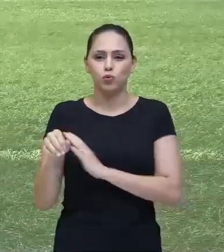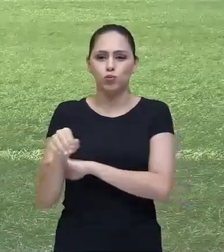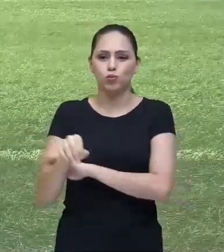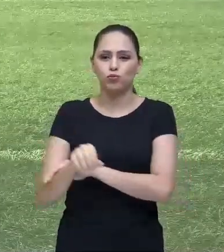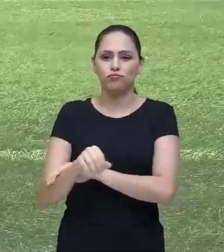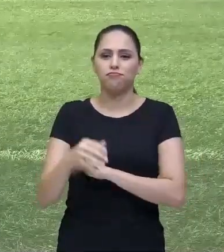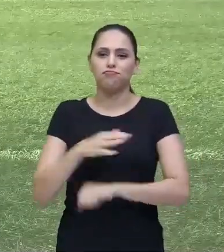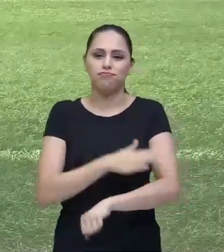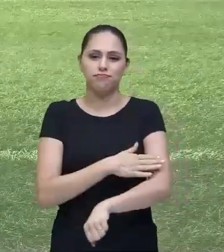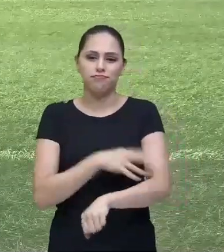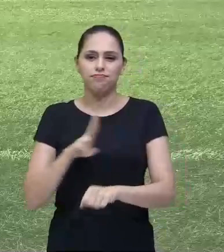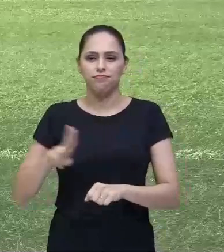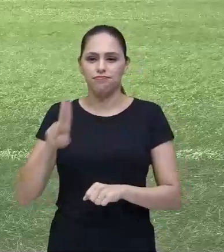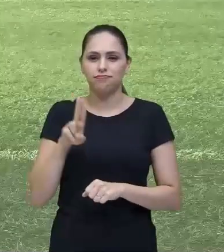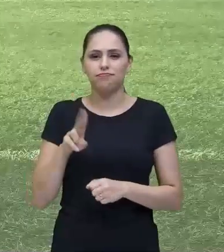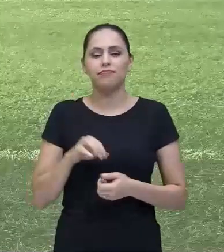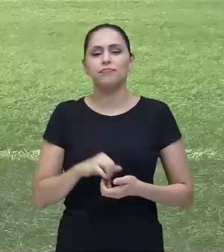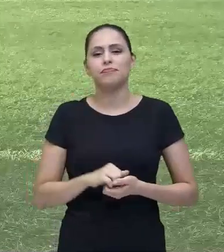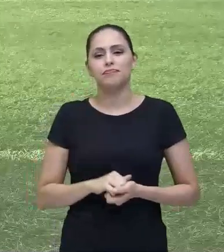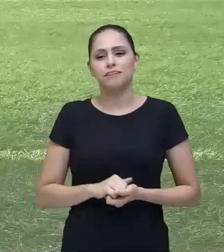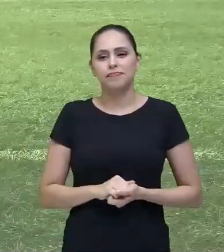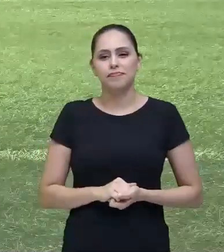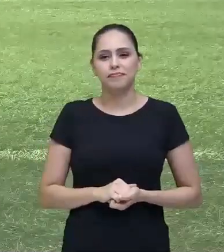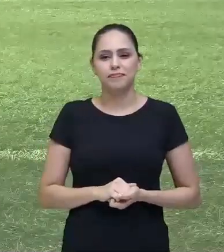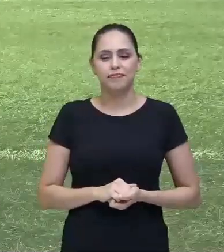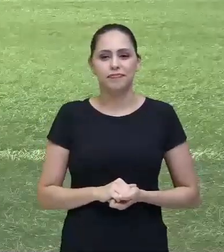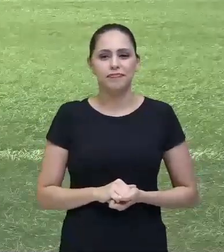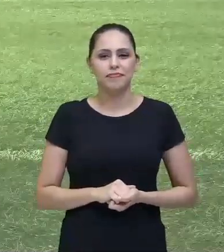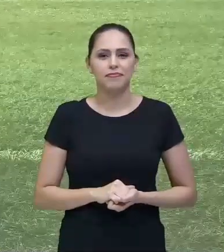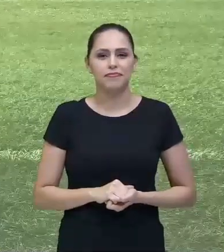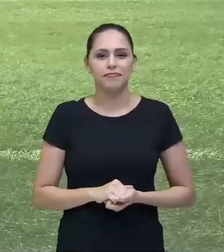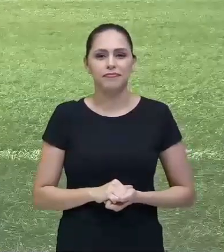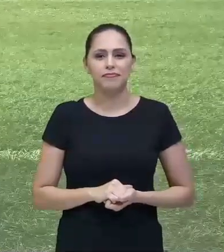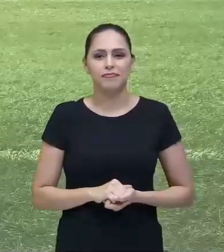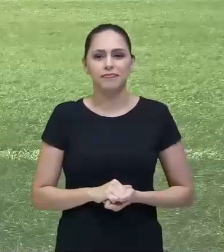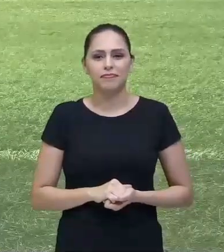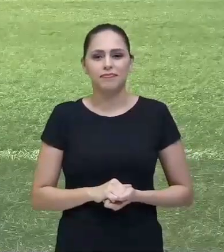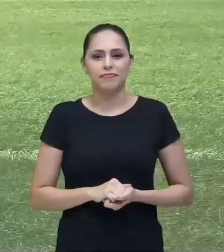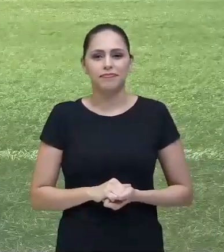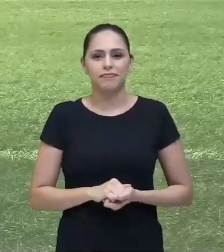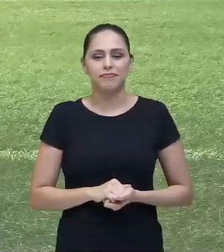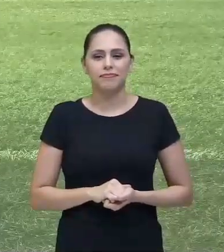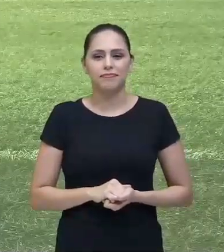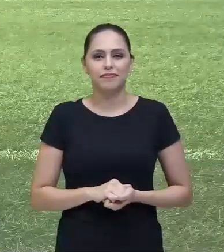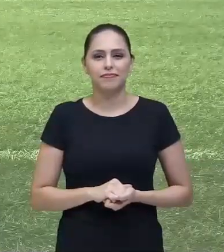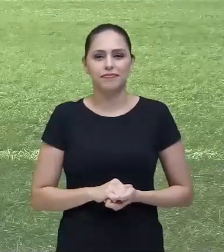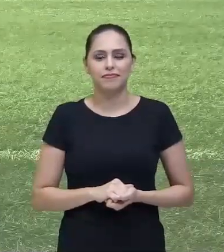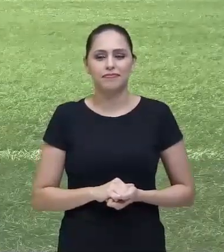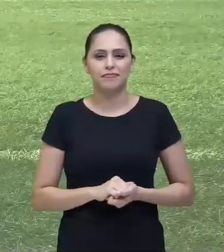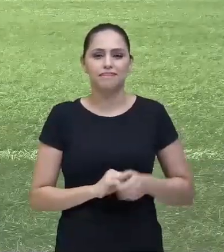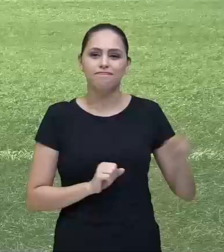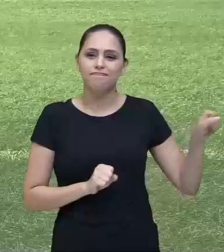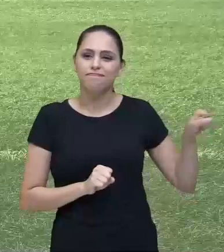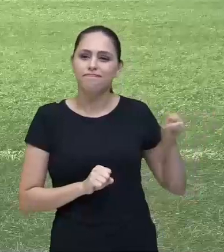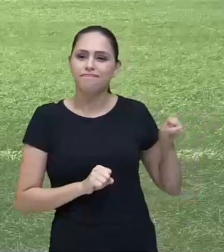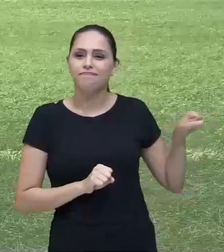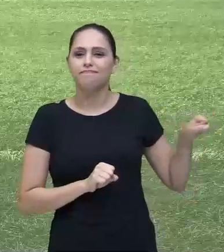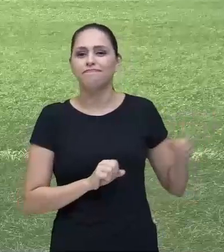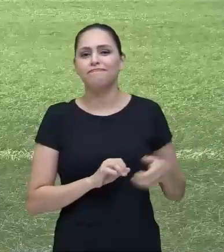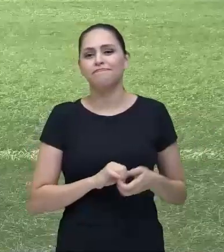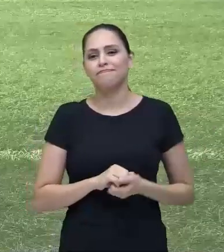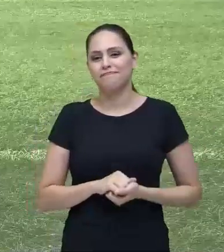1, 2, 3, 4, o outro braço. 1,